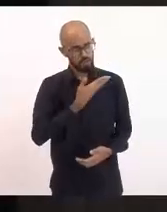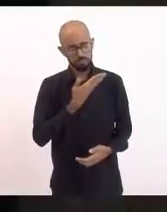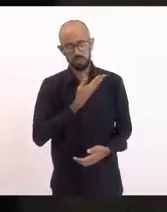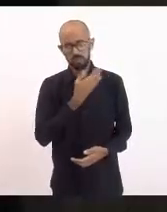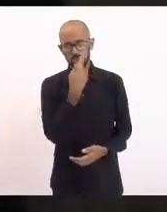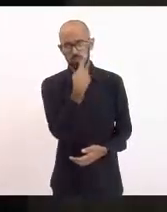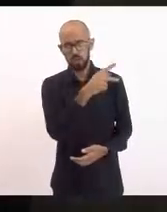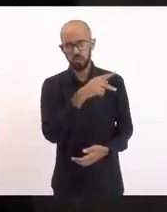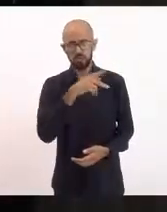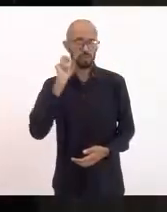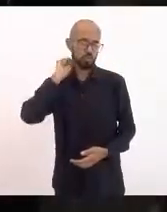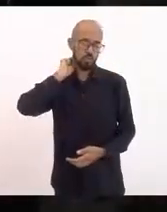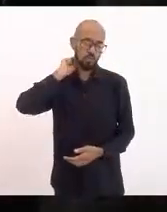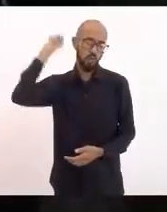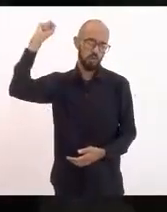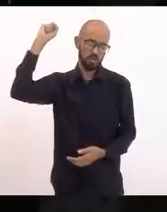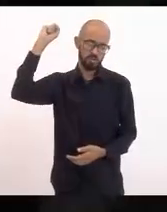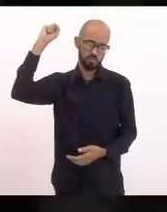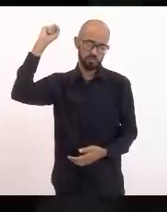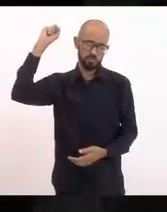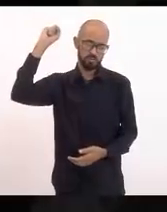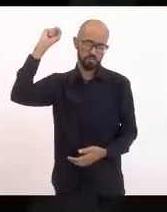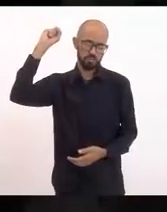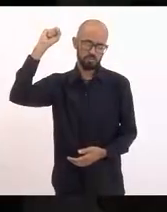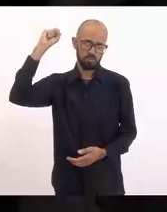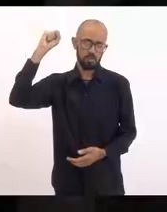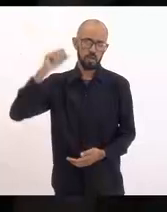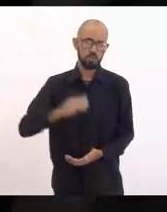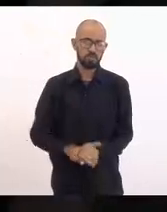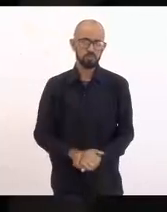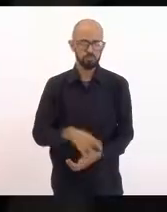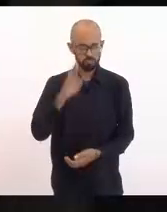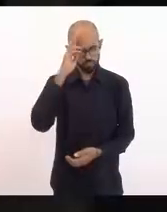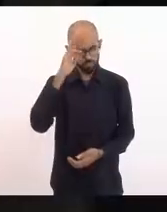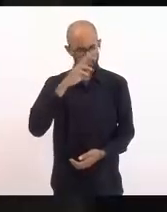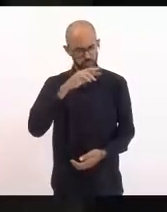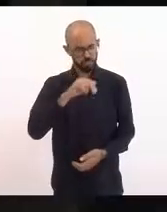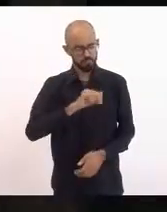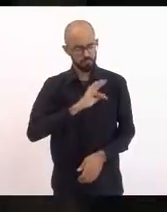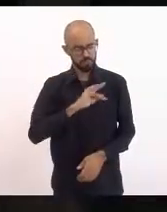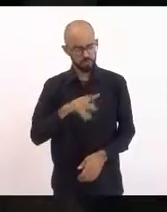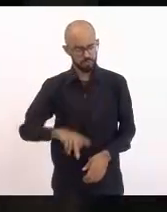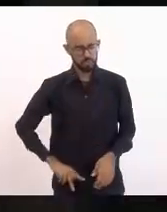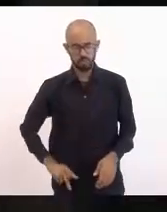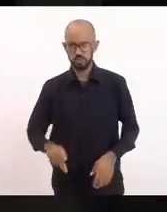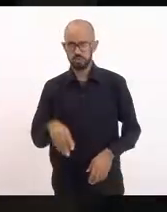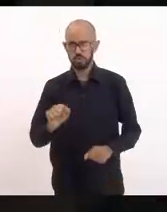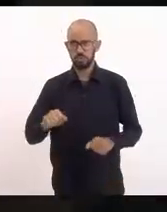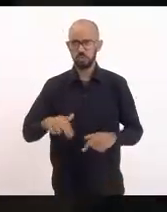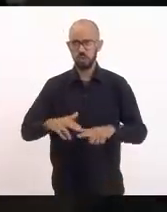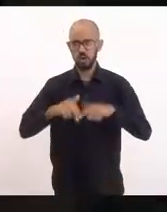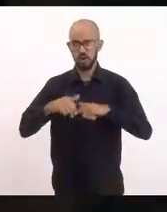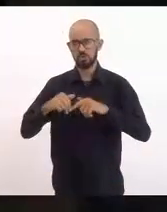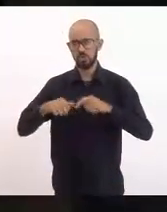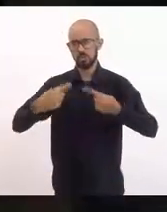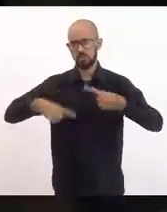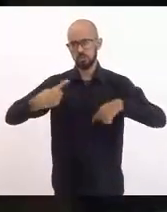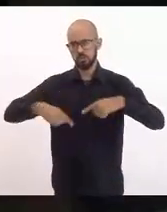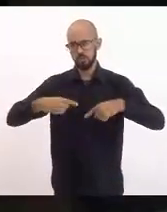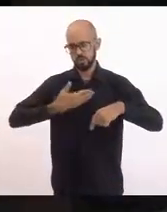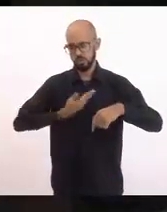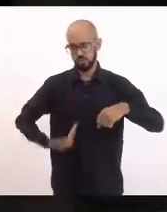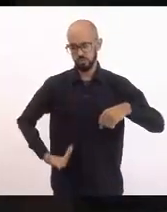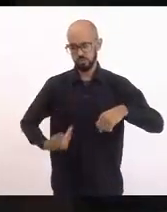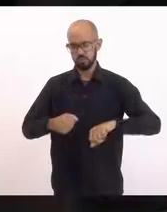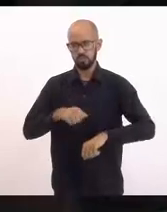se matando. Suicídio, senhor presidente, da política pública. Obrigado, que esse deputado. Governador tem implantado no Rio de